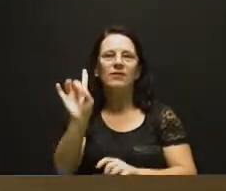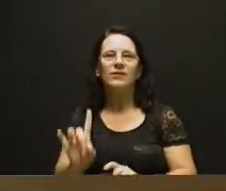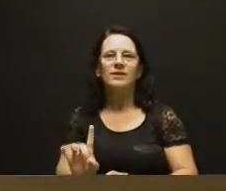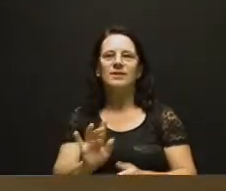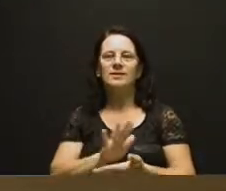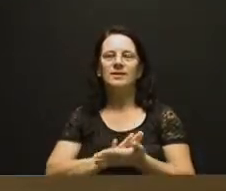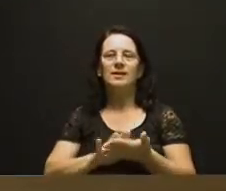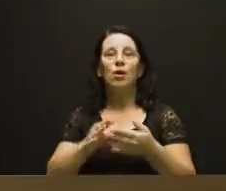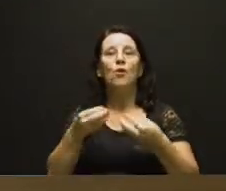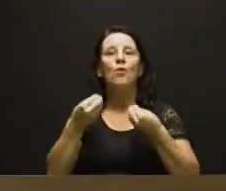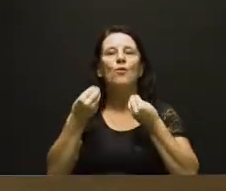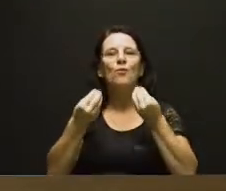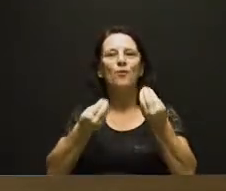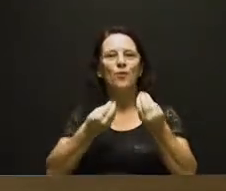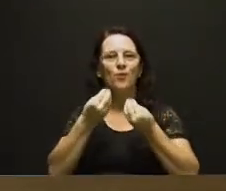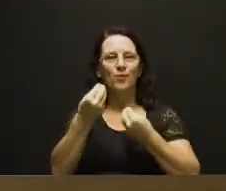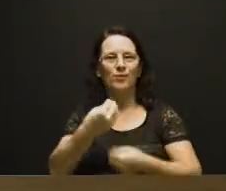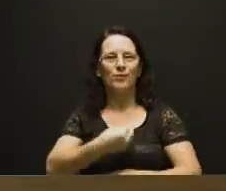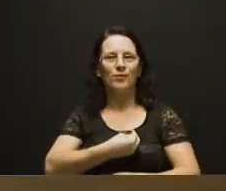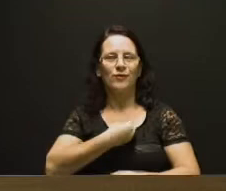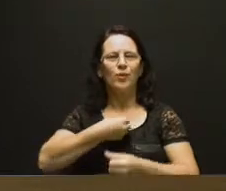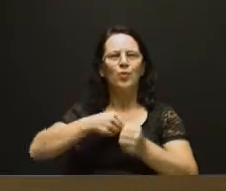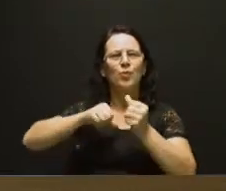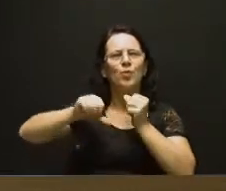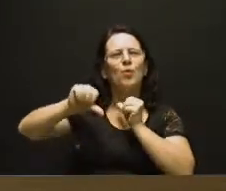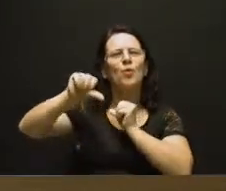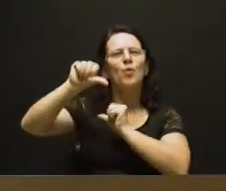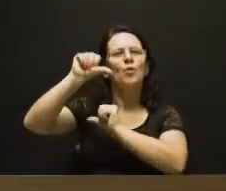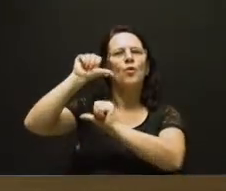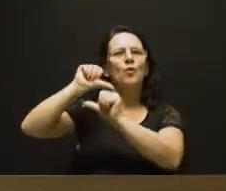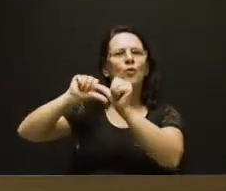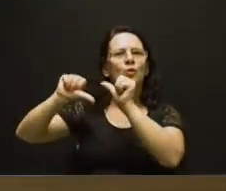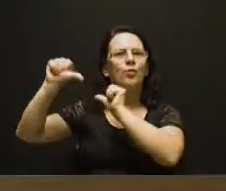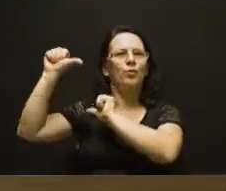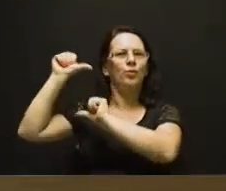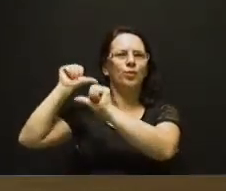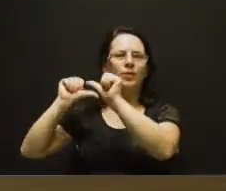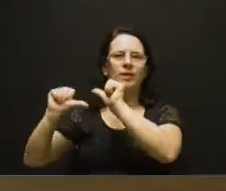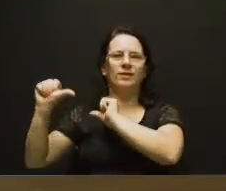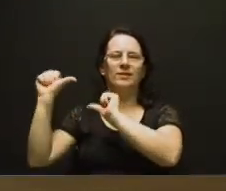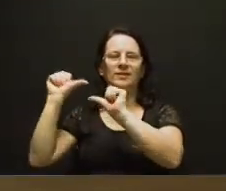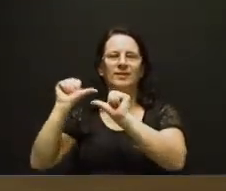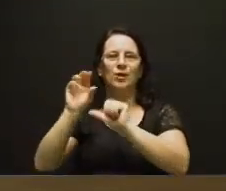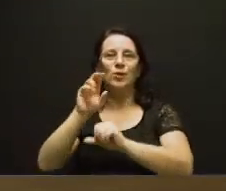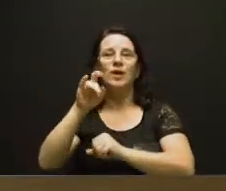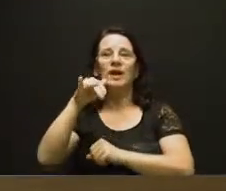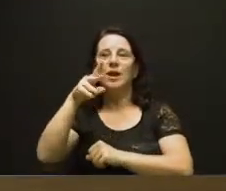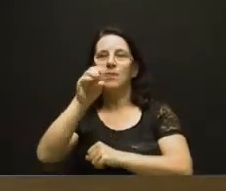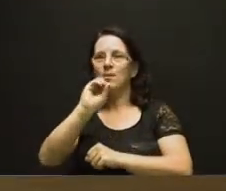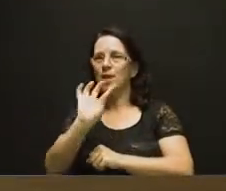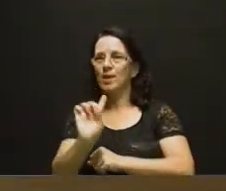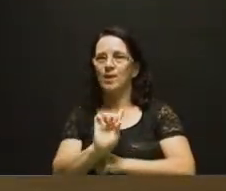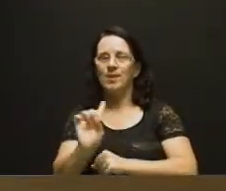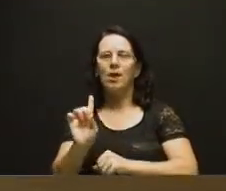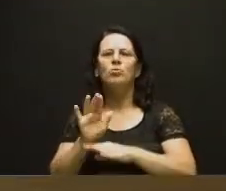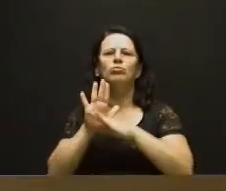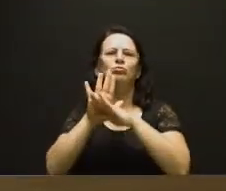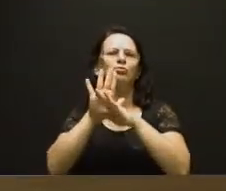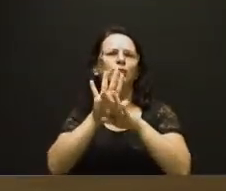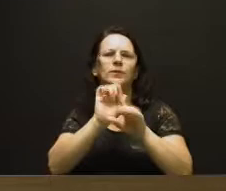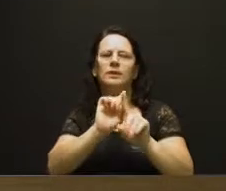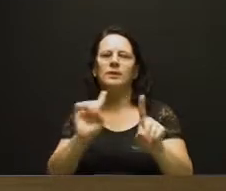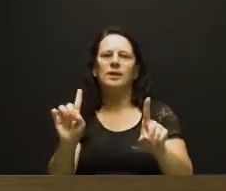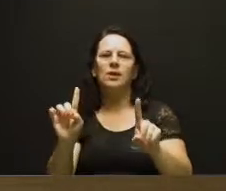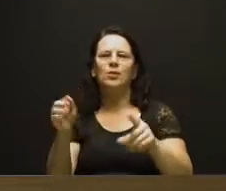isso então quando eu digo retrocesso eu não sou digo retrocesso no equipamento que a pessoa precisa ser atendida